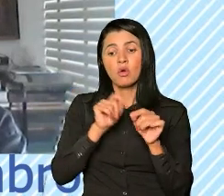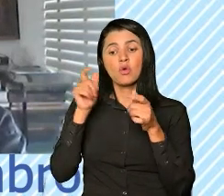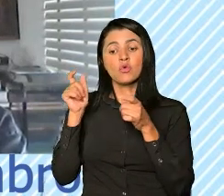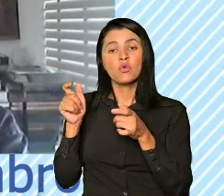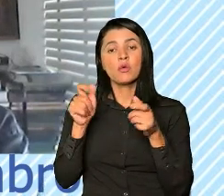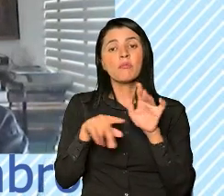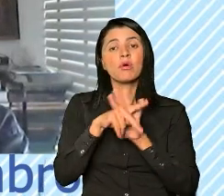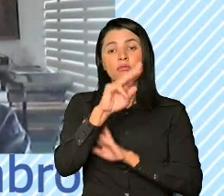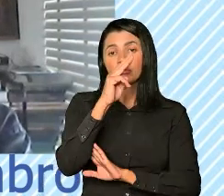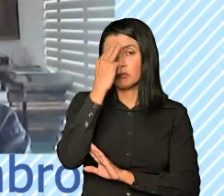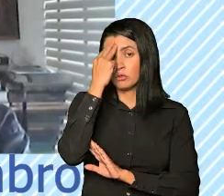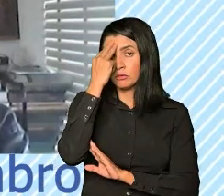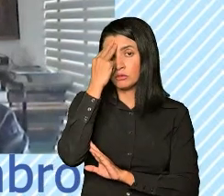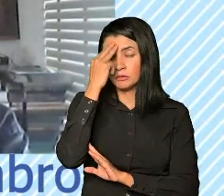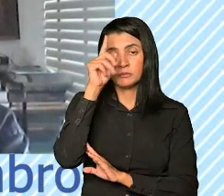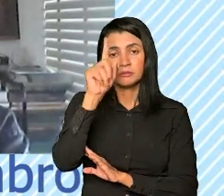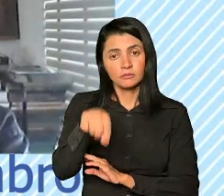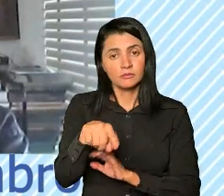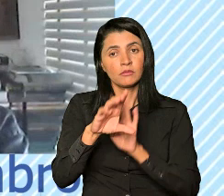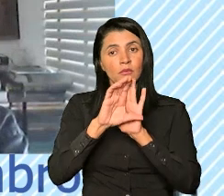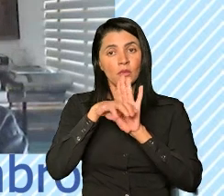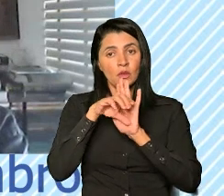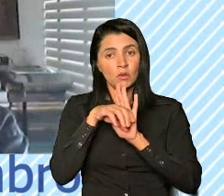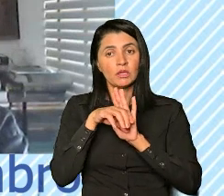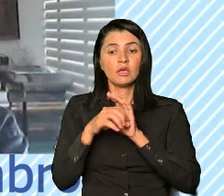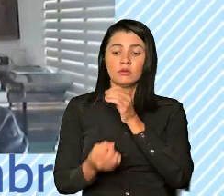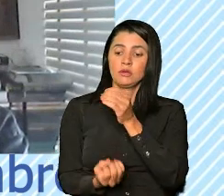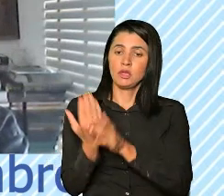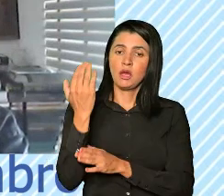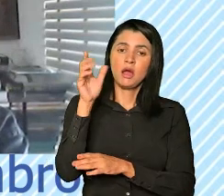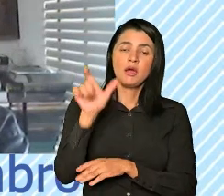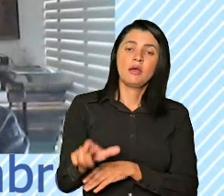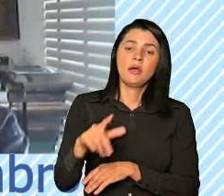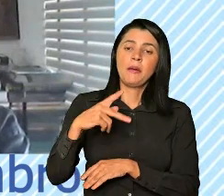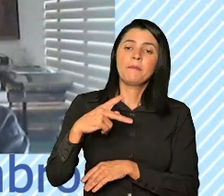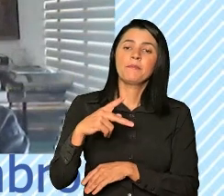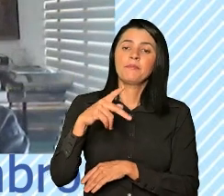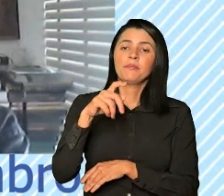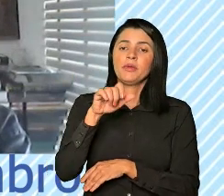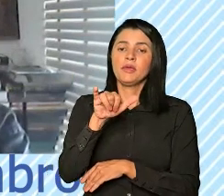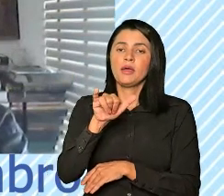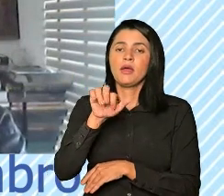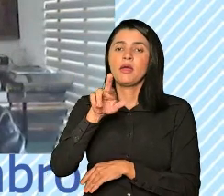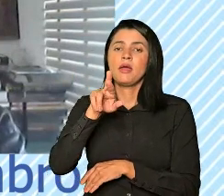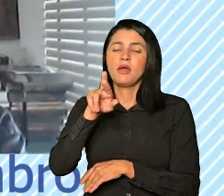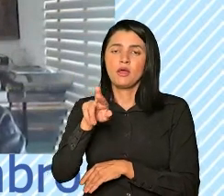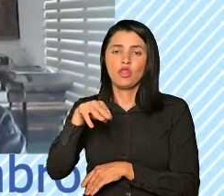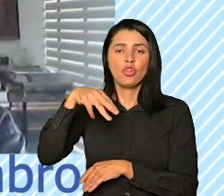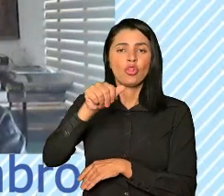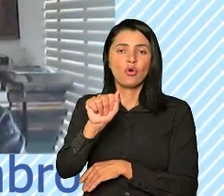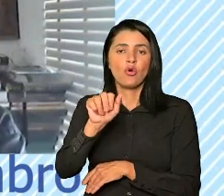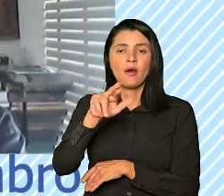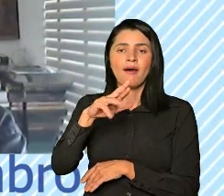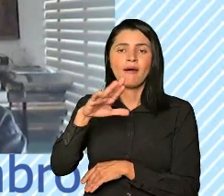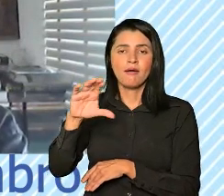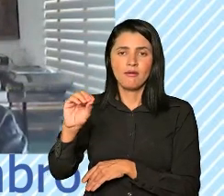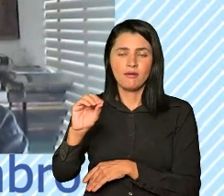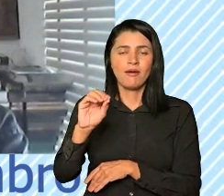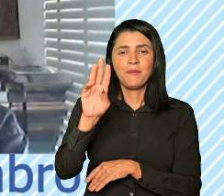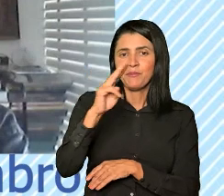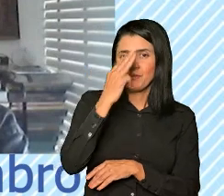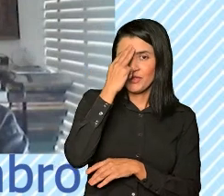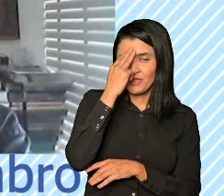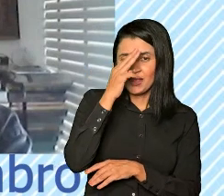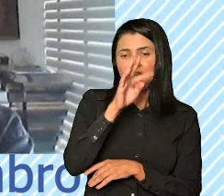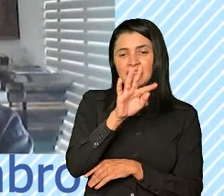de memória, que é um conceito basicamente desenvolvido por Pierre Nora, que é uma ideia da memória tangível, uma